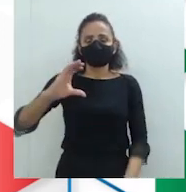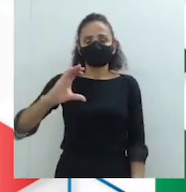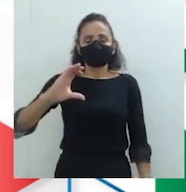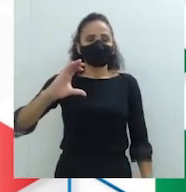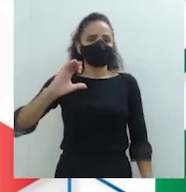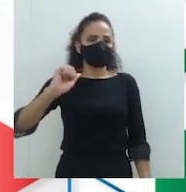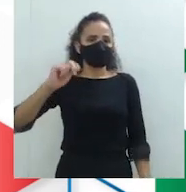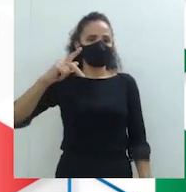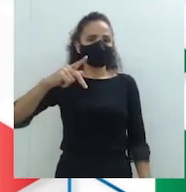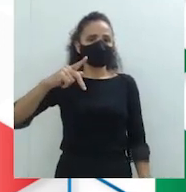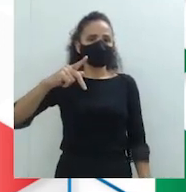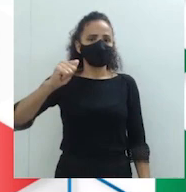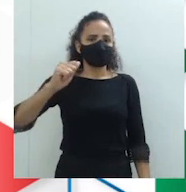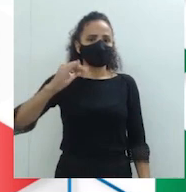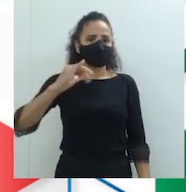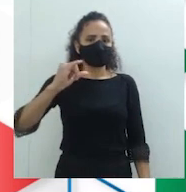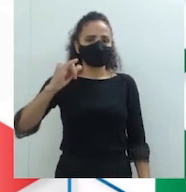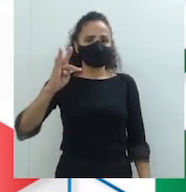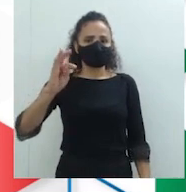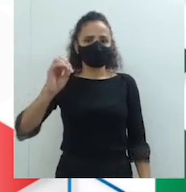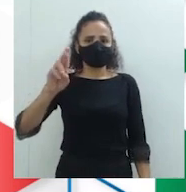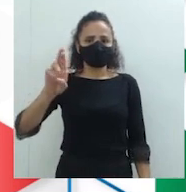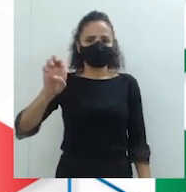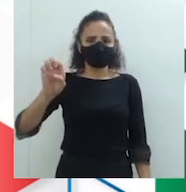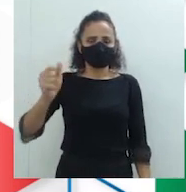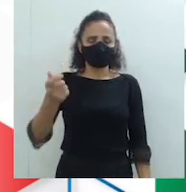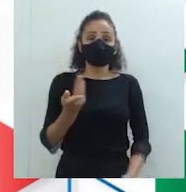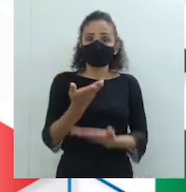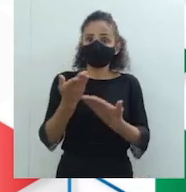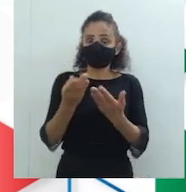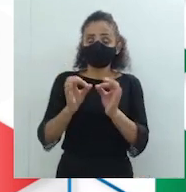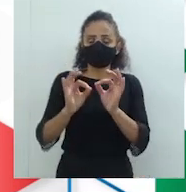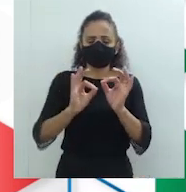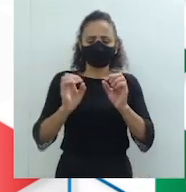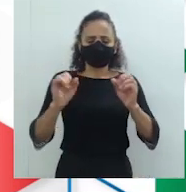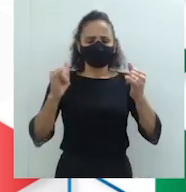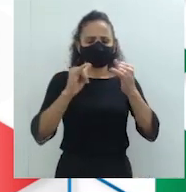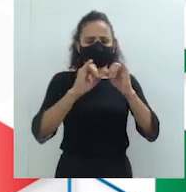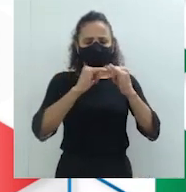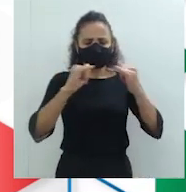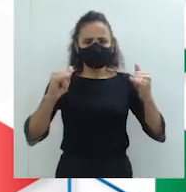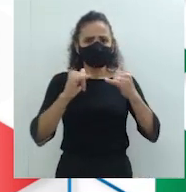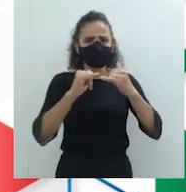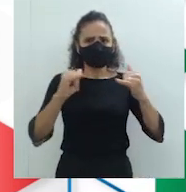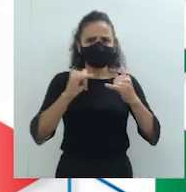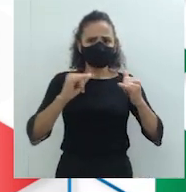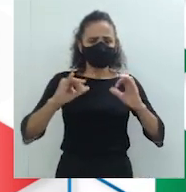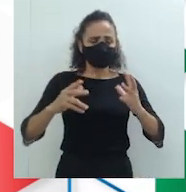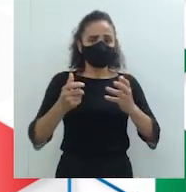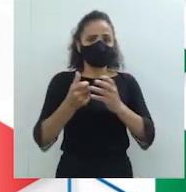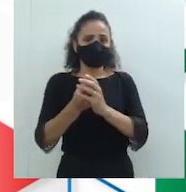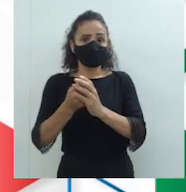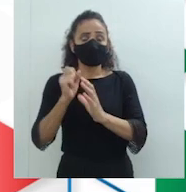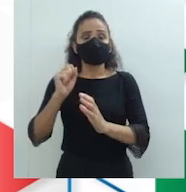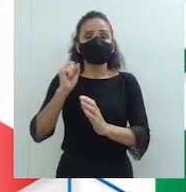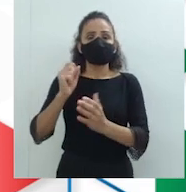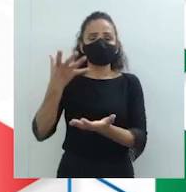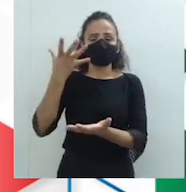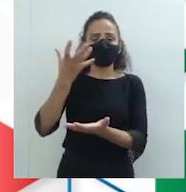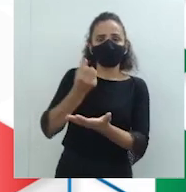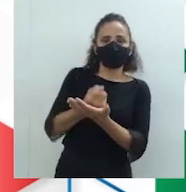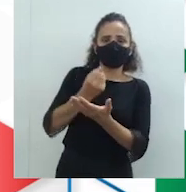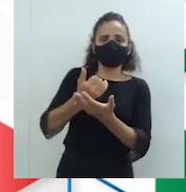capacitores ou condensadores. Eles já são componentes elétricos que vão armazenar as